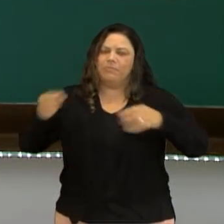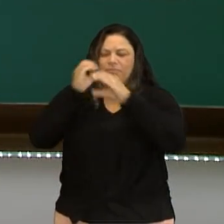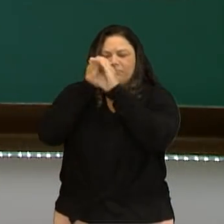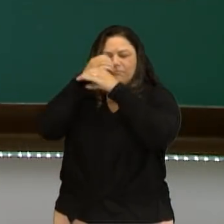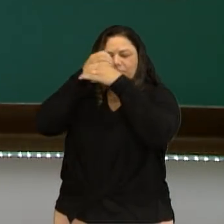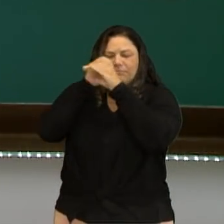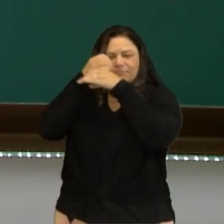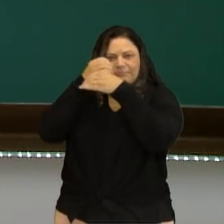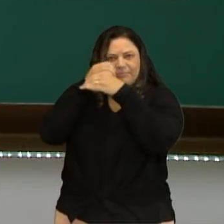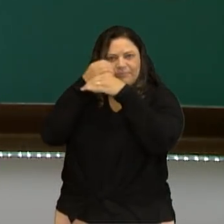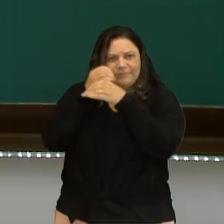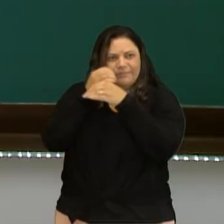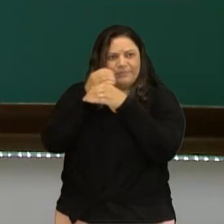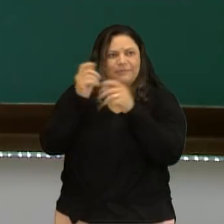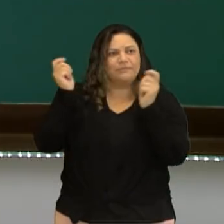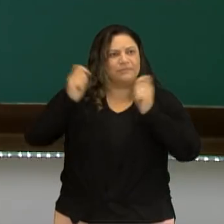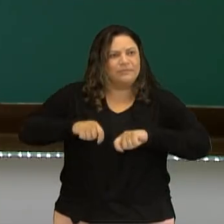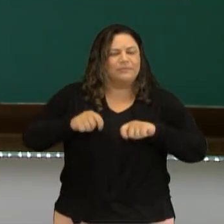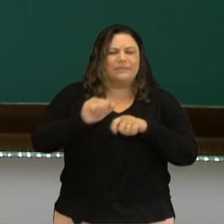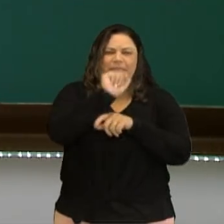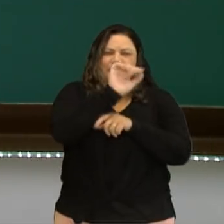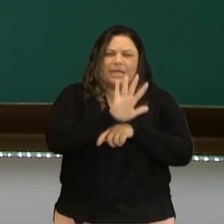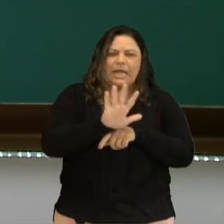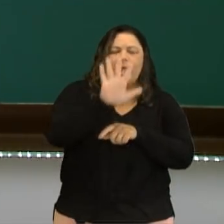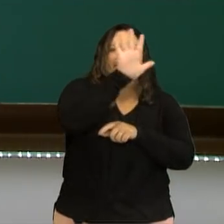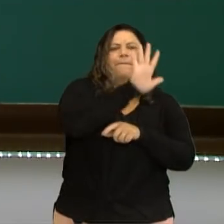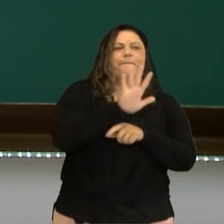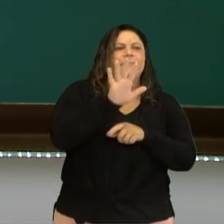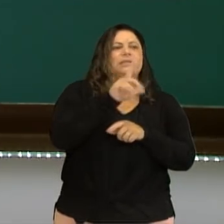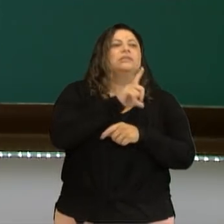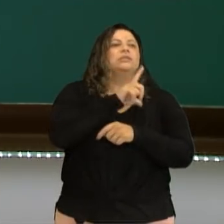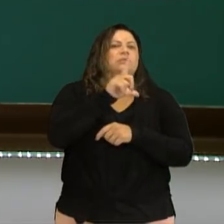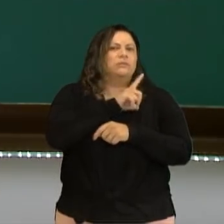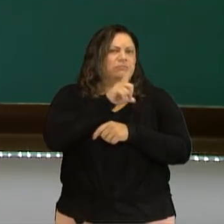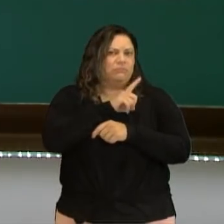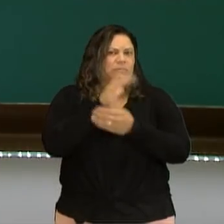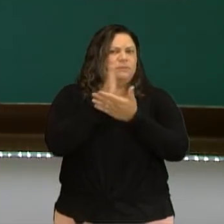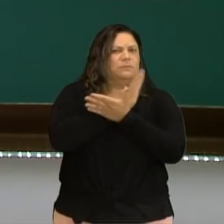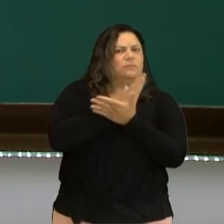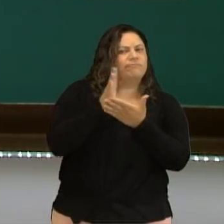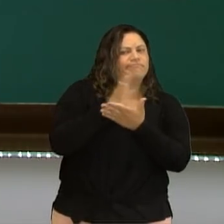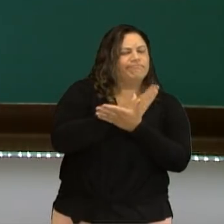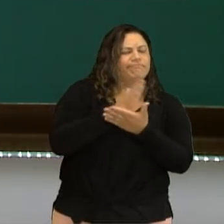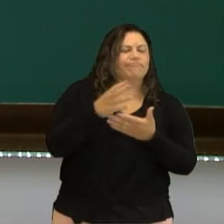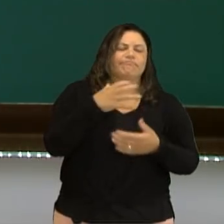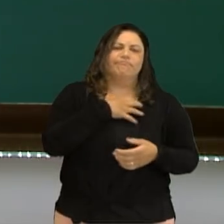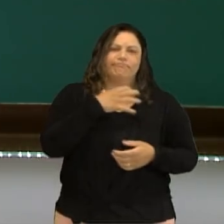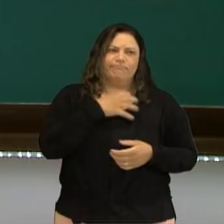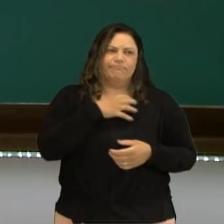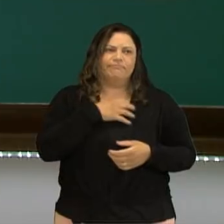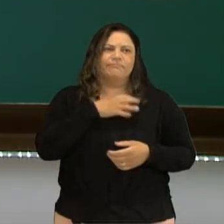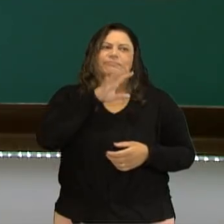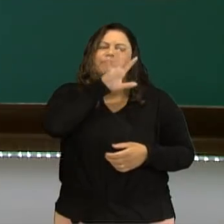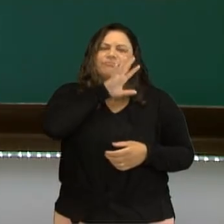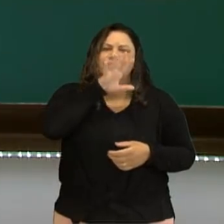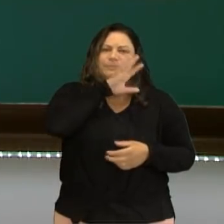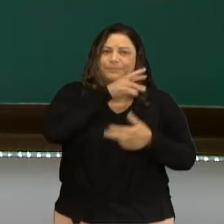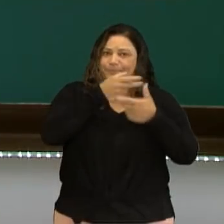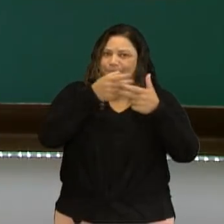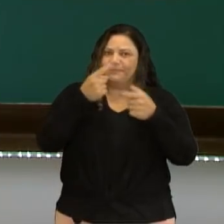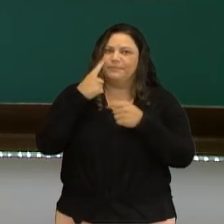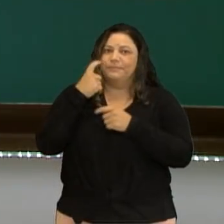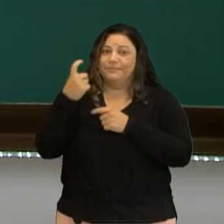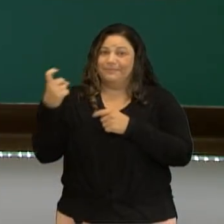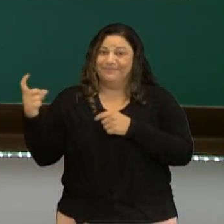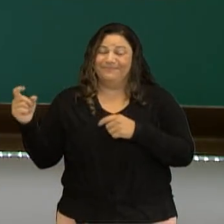microscópio. Então aqui a gente tem uma imagem, que nós temos em algumas situações animais roedores